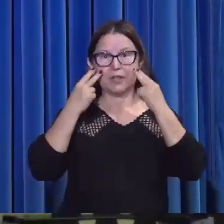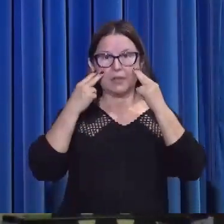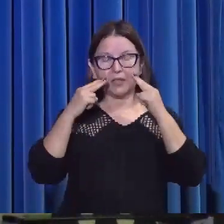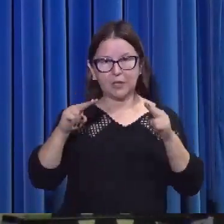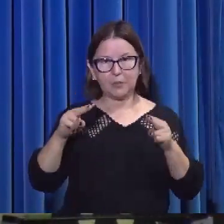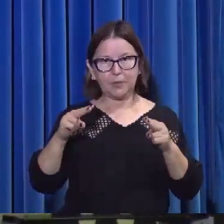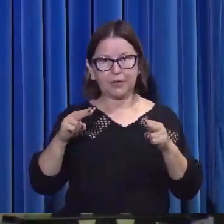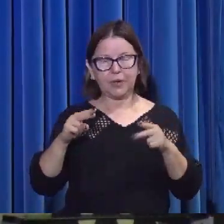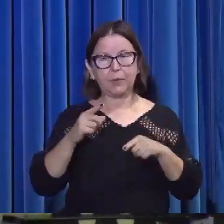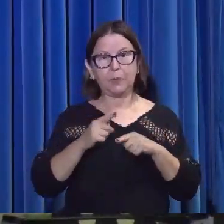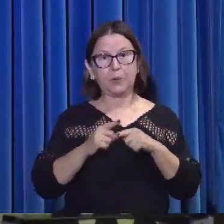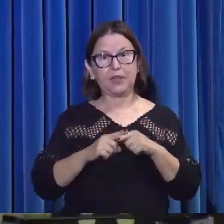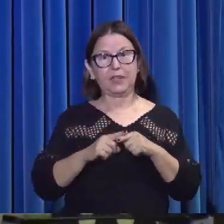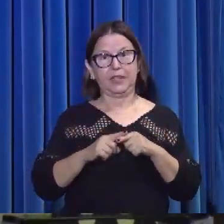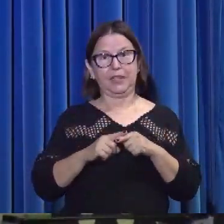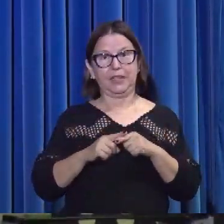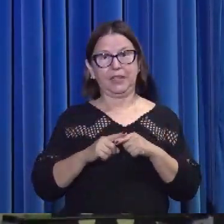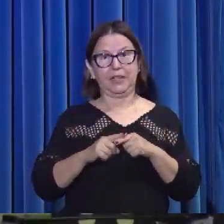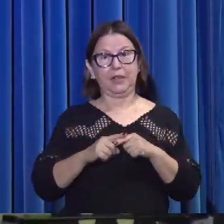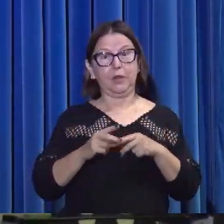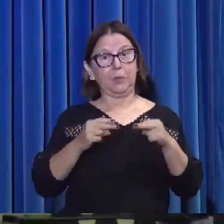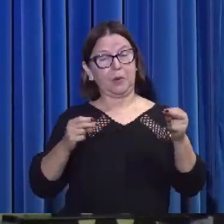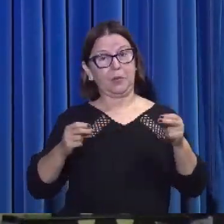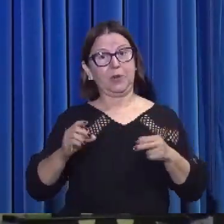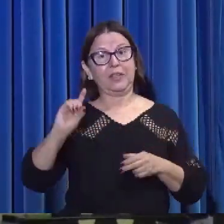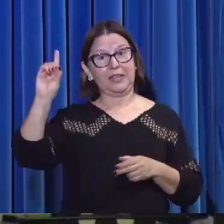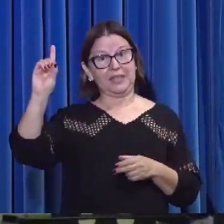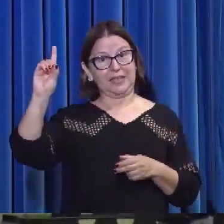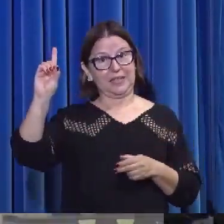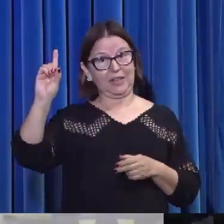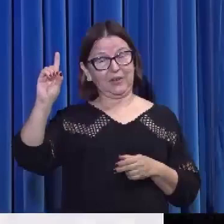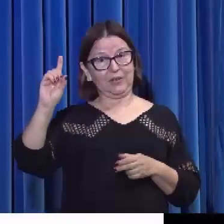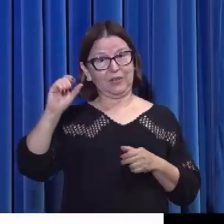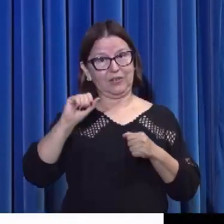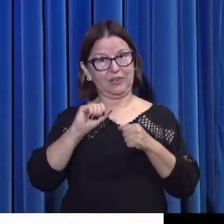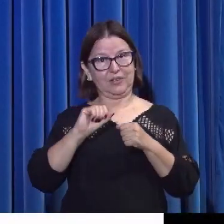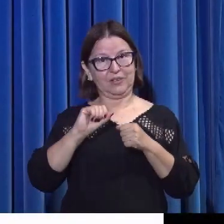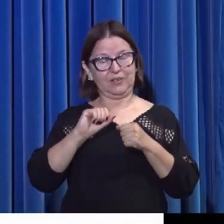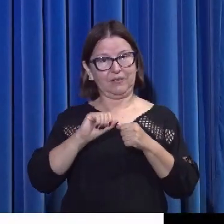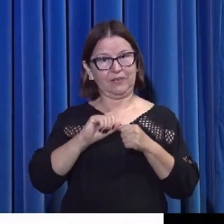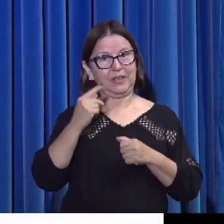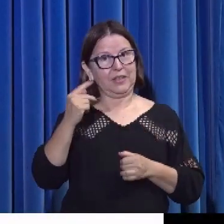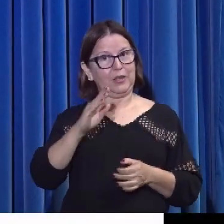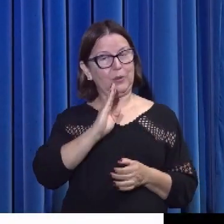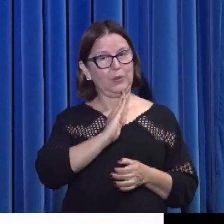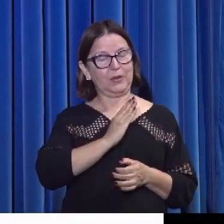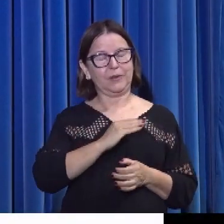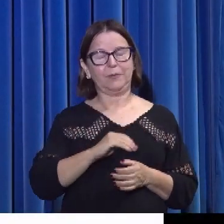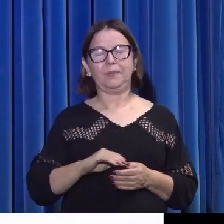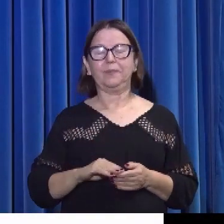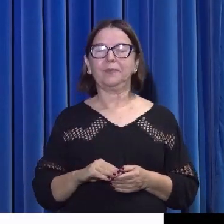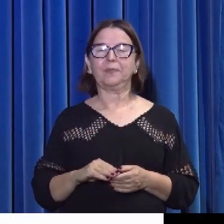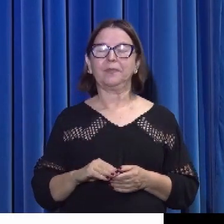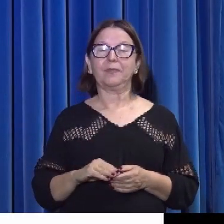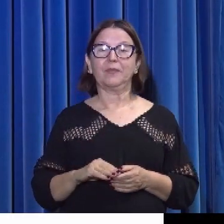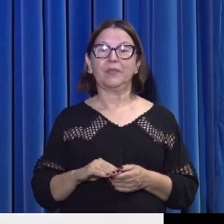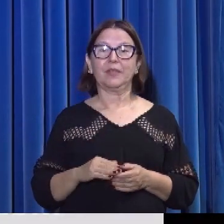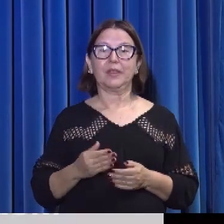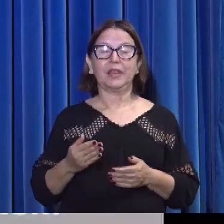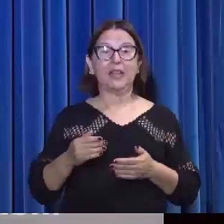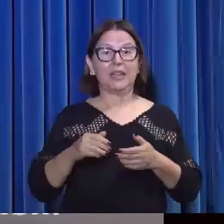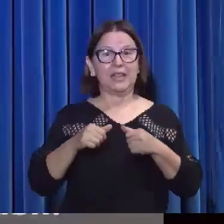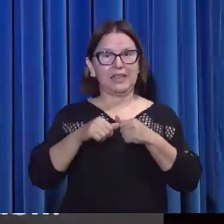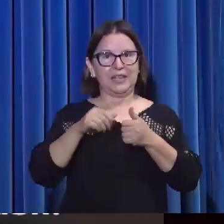Deus trabalhou no seu coração. E Hebreus capítulo 2, versículo 14 e 15, ele vai dizer uma